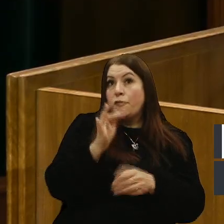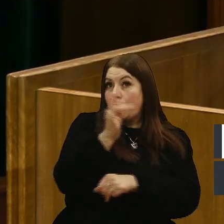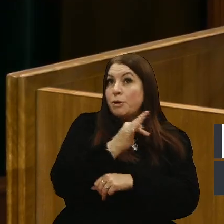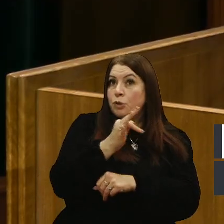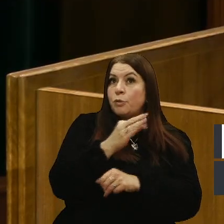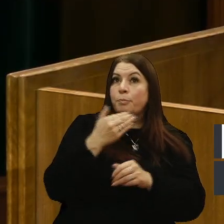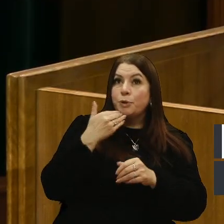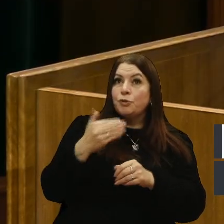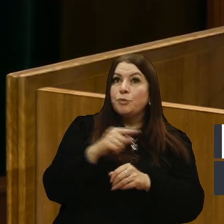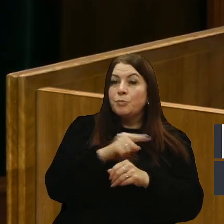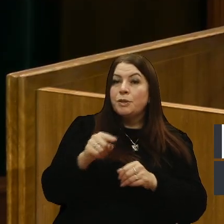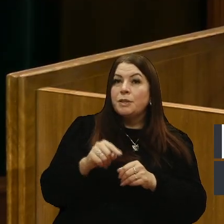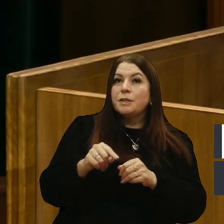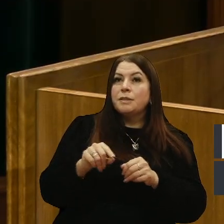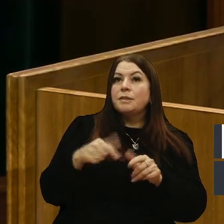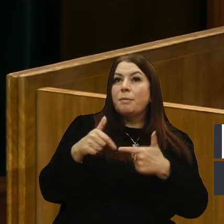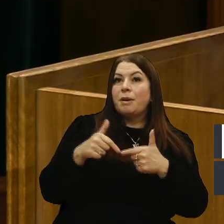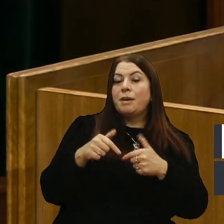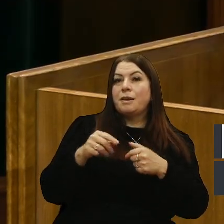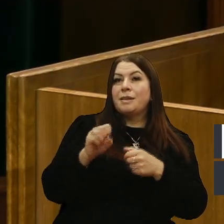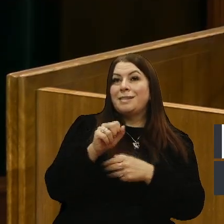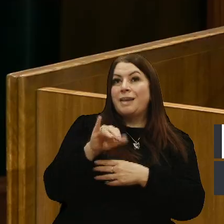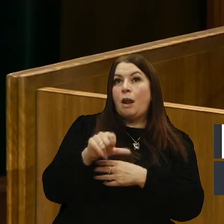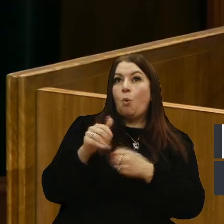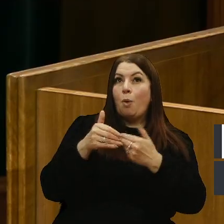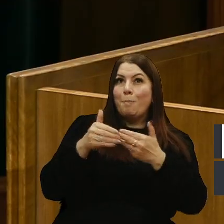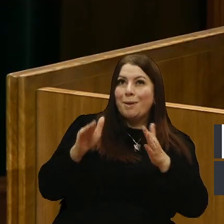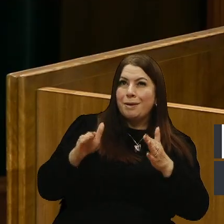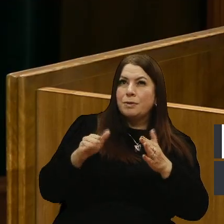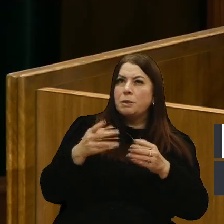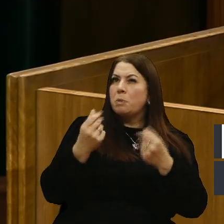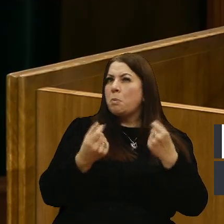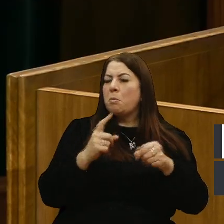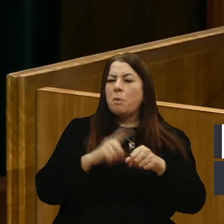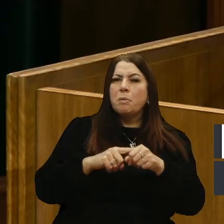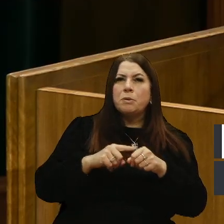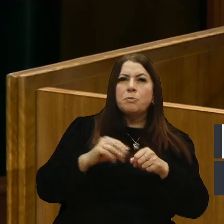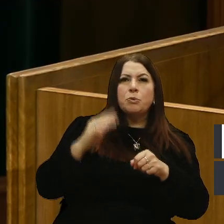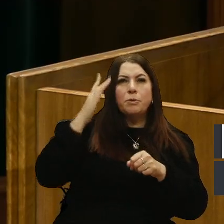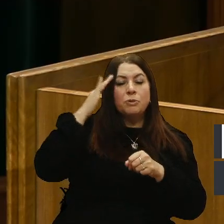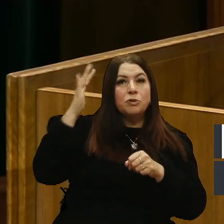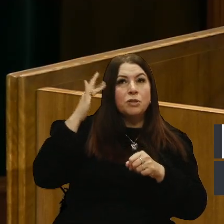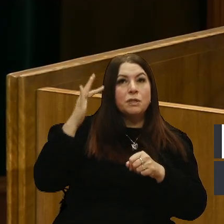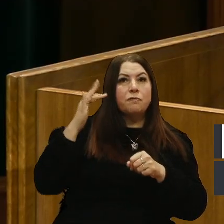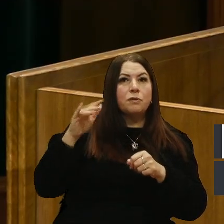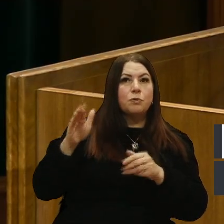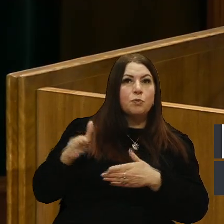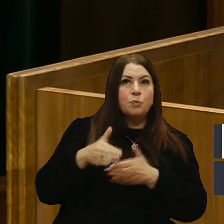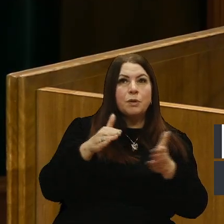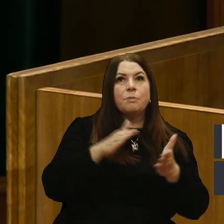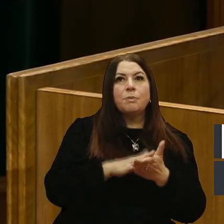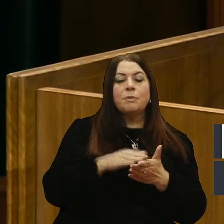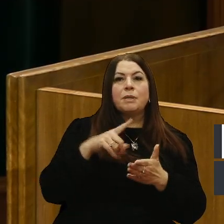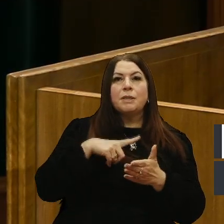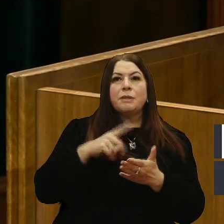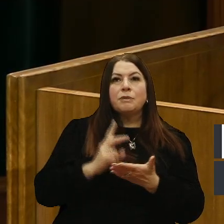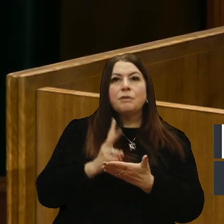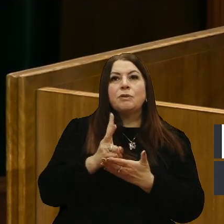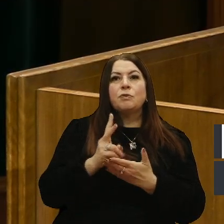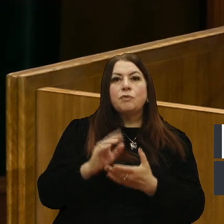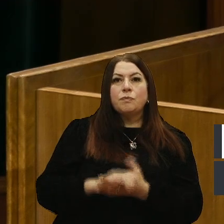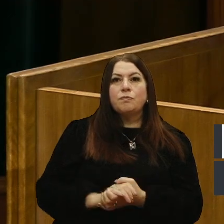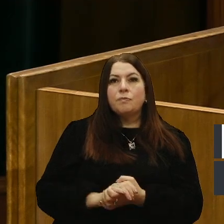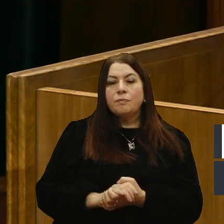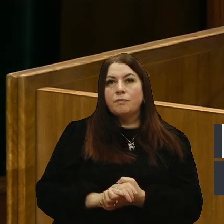pudesse operar em sinal aberto. Naquele momento, talvez poucos imaginavam a dimensão do caminho que ainda seria